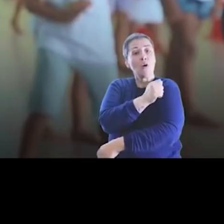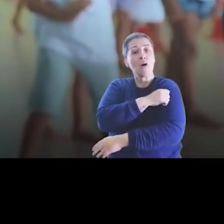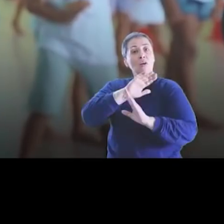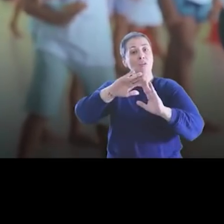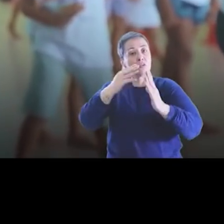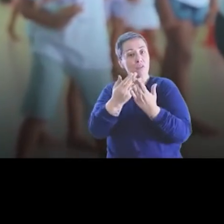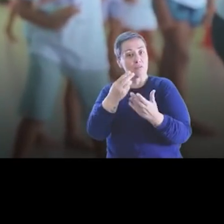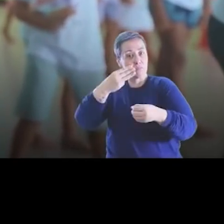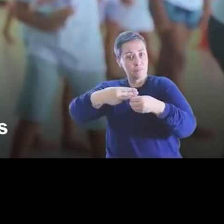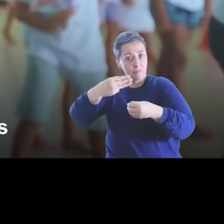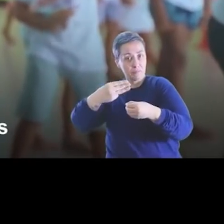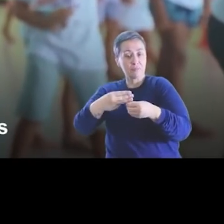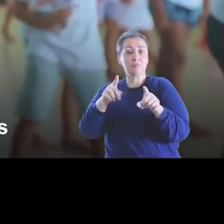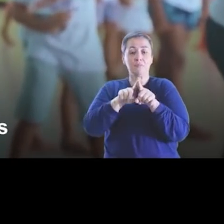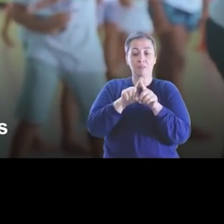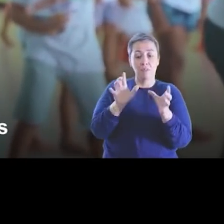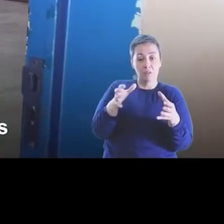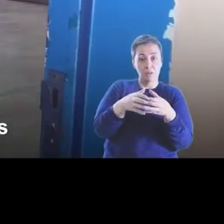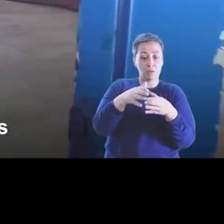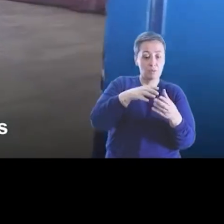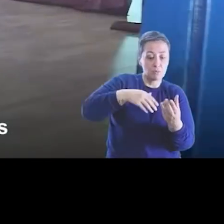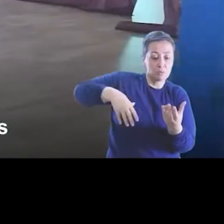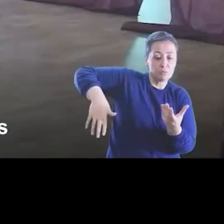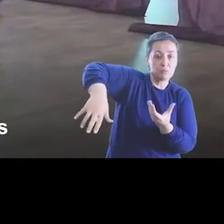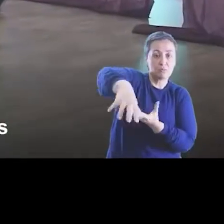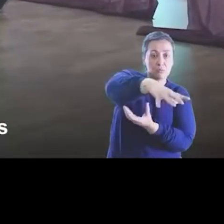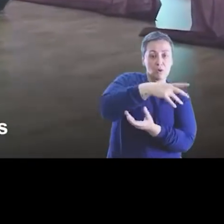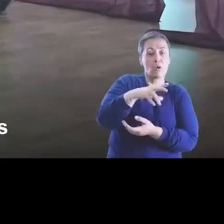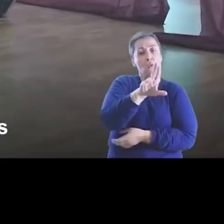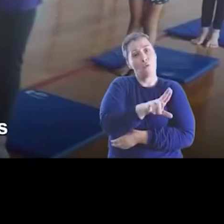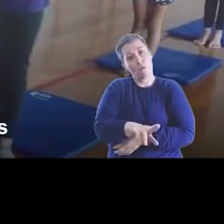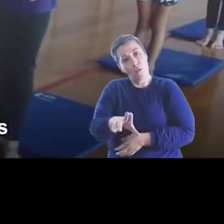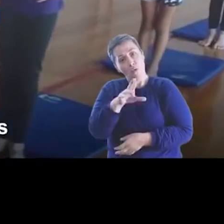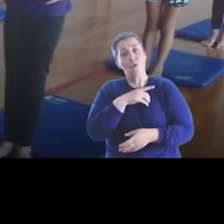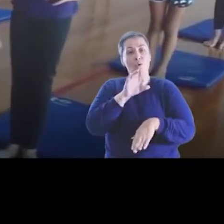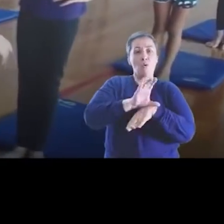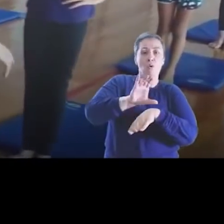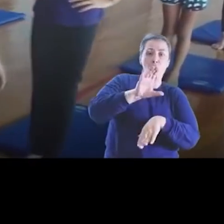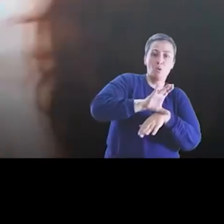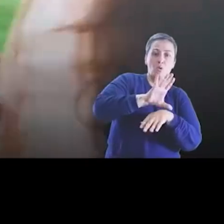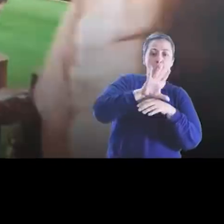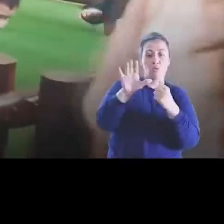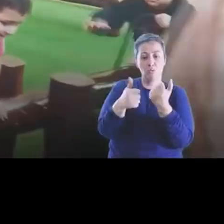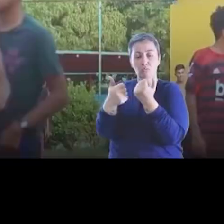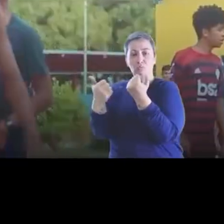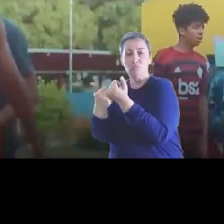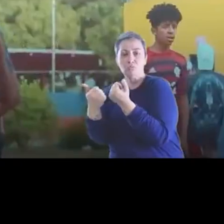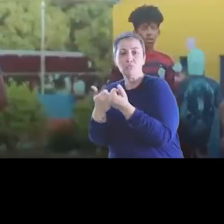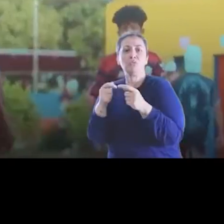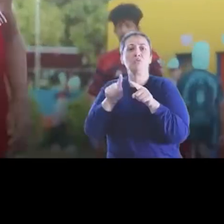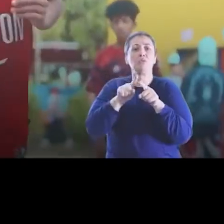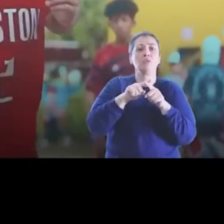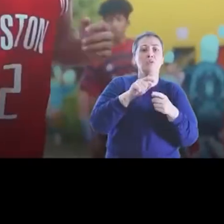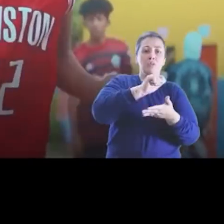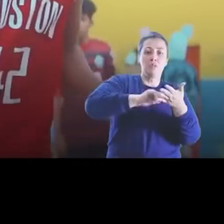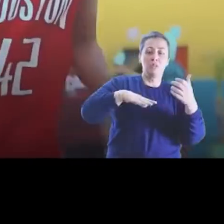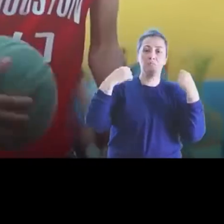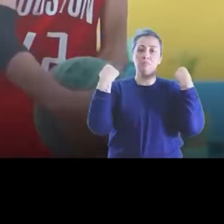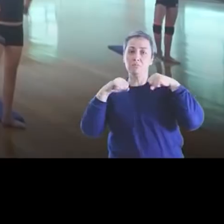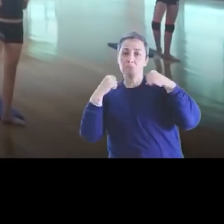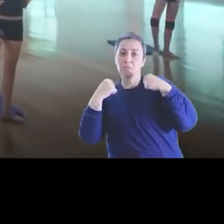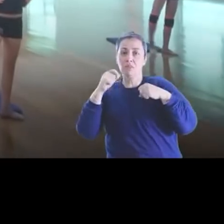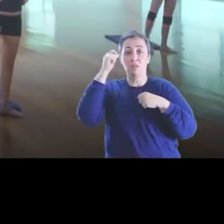alunos das escolas municipais e a comunidade do entorno usufruem de cursos extracurriculares, atividades